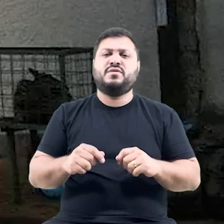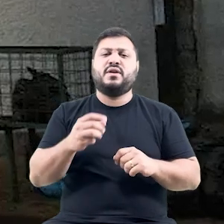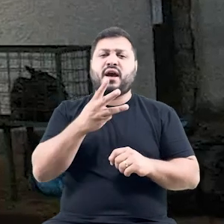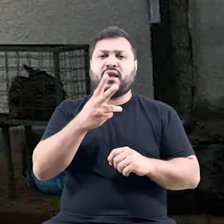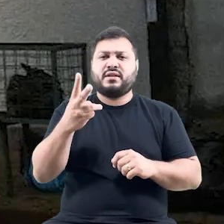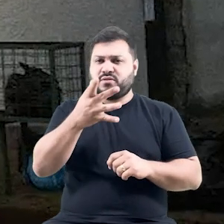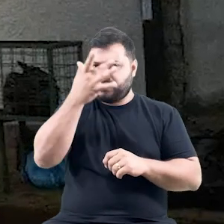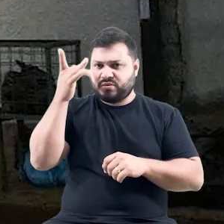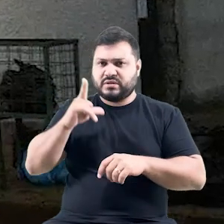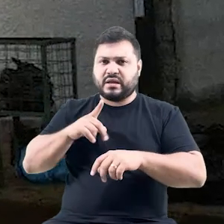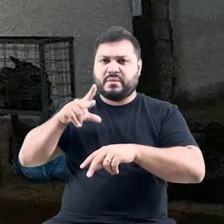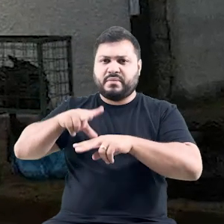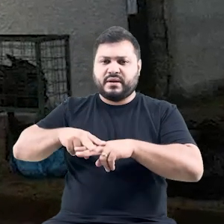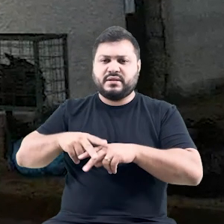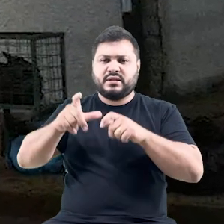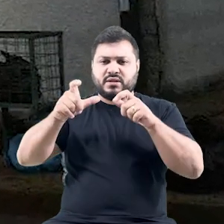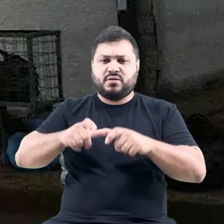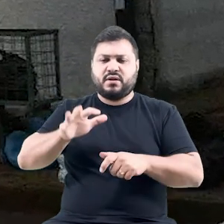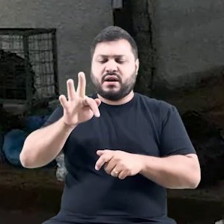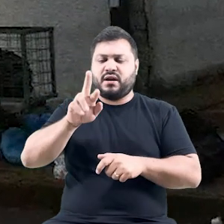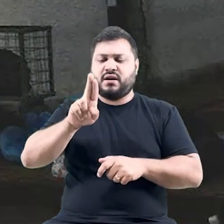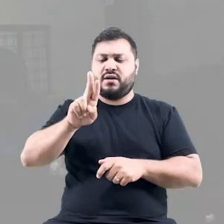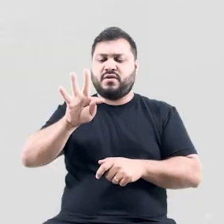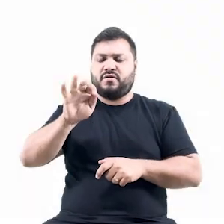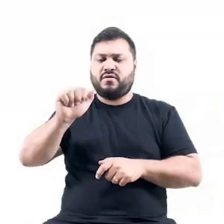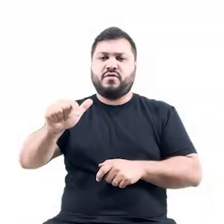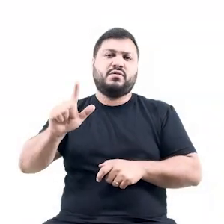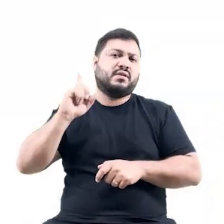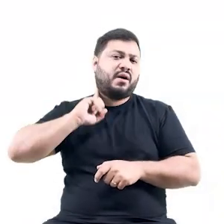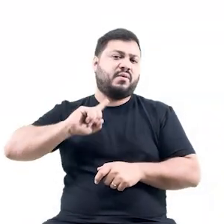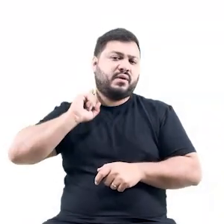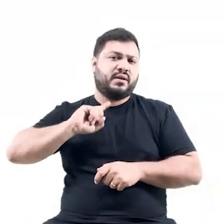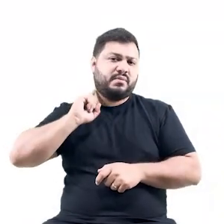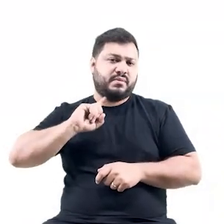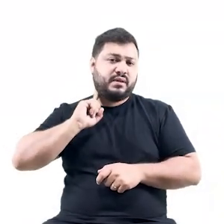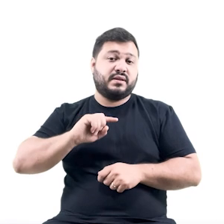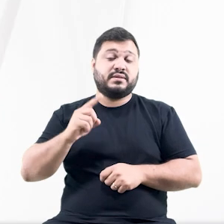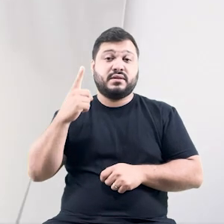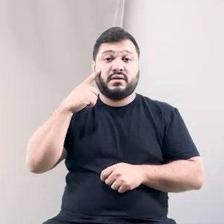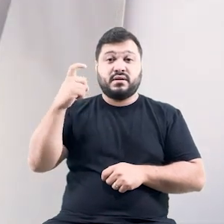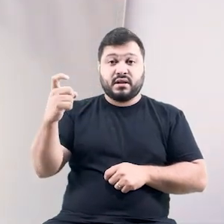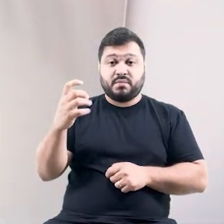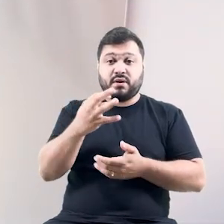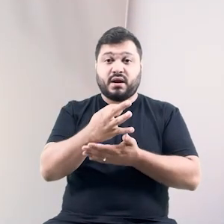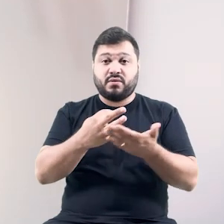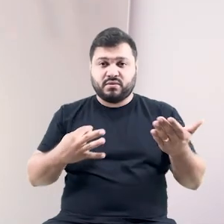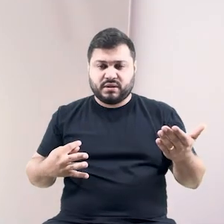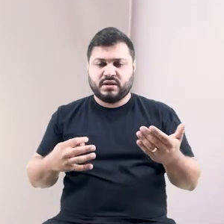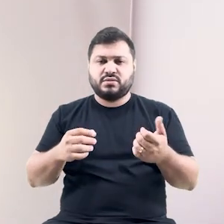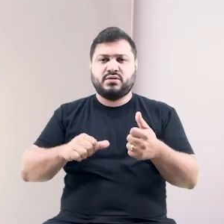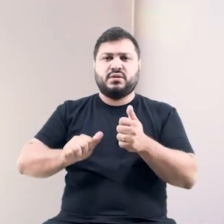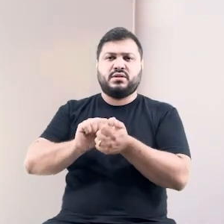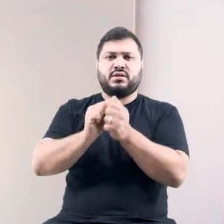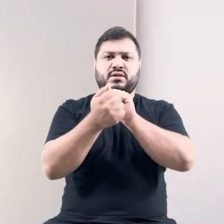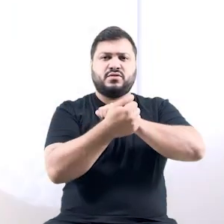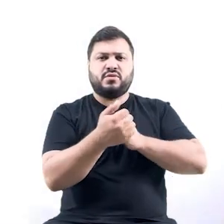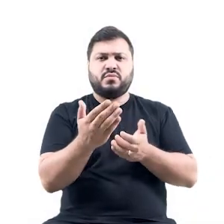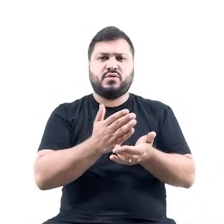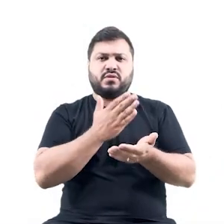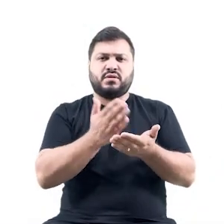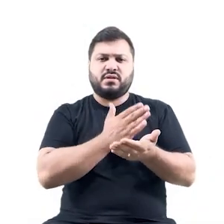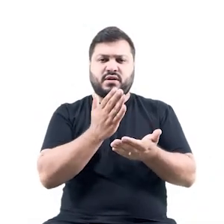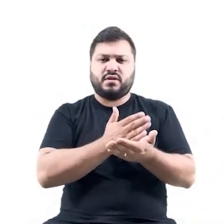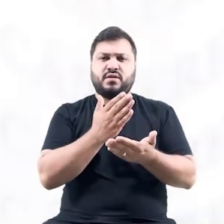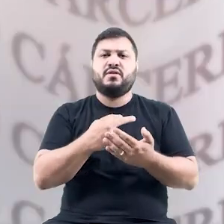a 32 custodiados do presídio de Frutal, no Triângulo Mineiro, que elaboraram os textos transformados na